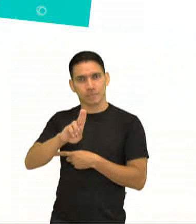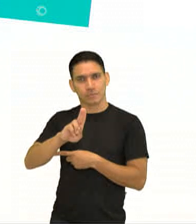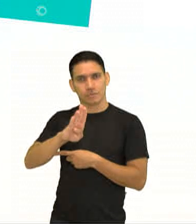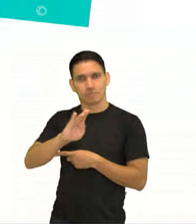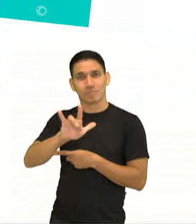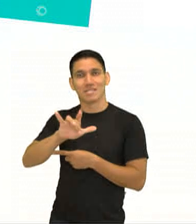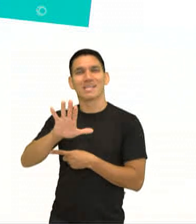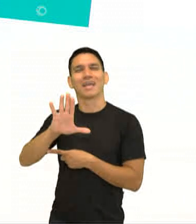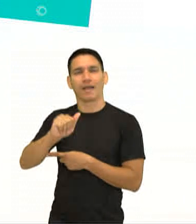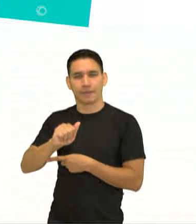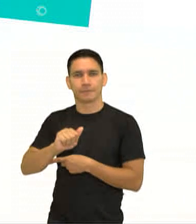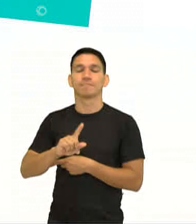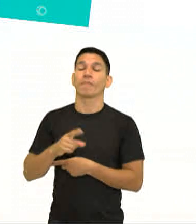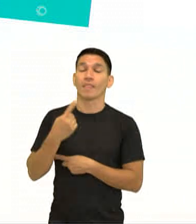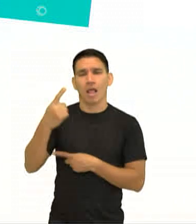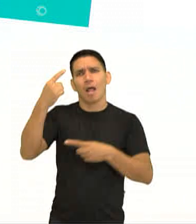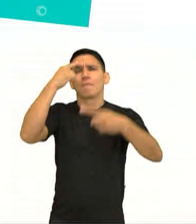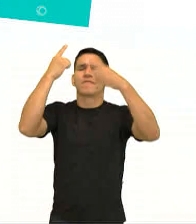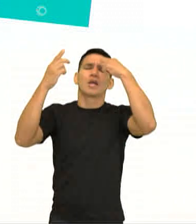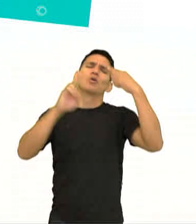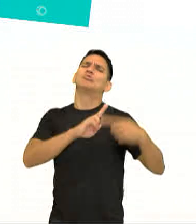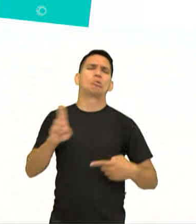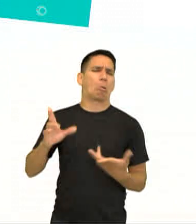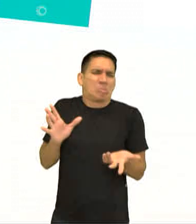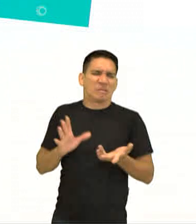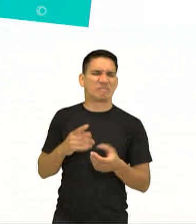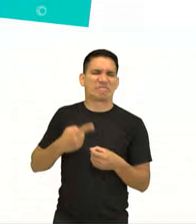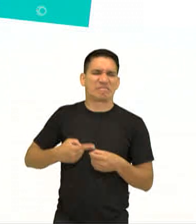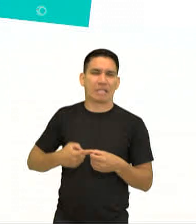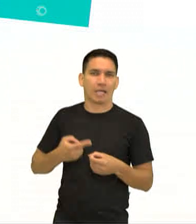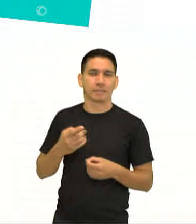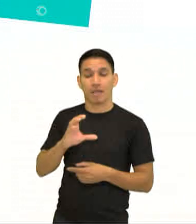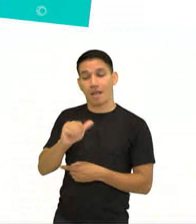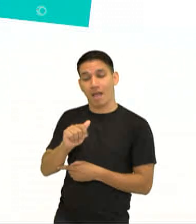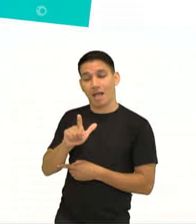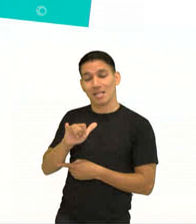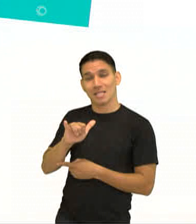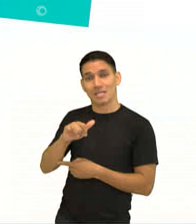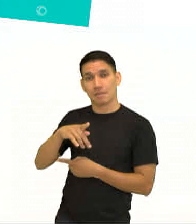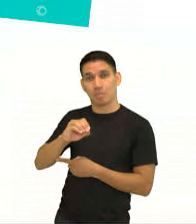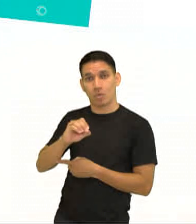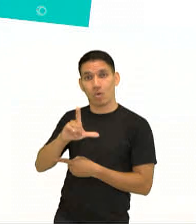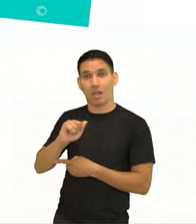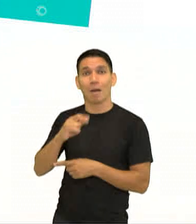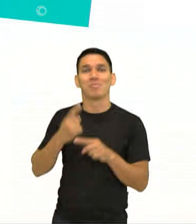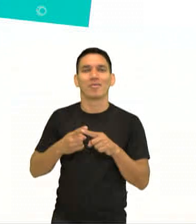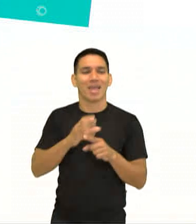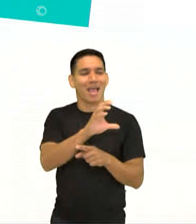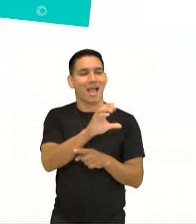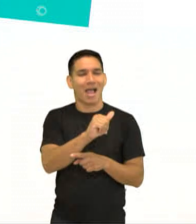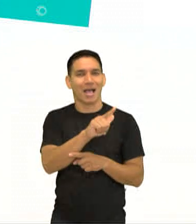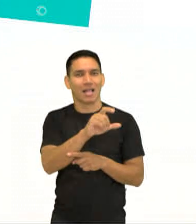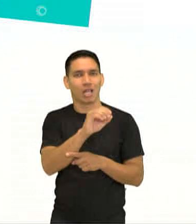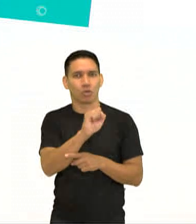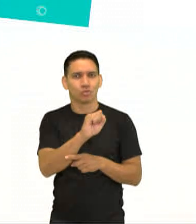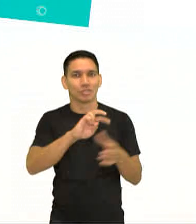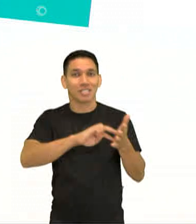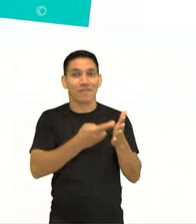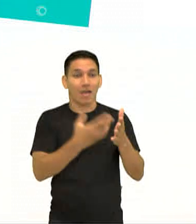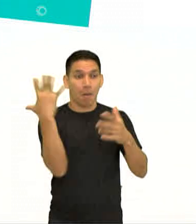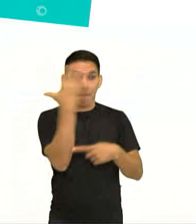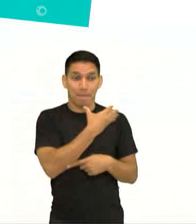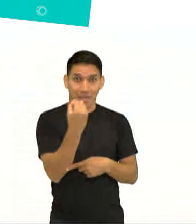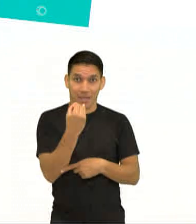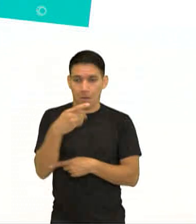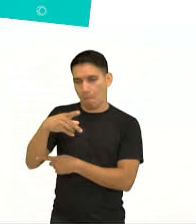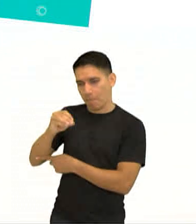nome, ele inventa ali uma cidade ideal chamada Calípolis. Calípolis porque Calo significa belo e polis é cidade. Então, a